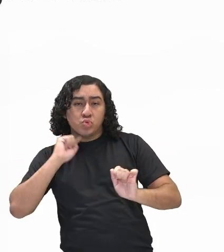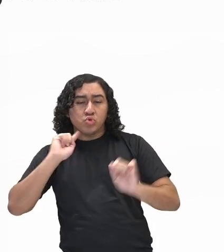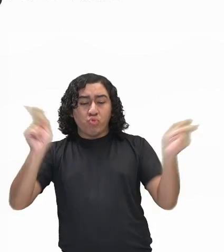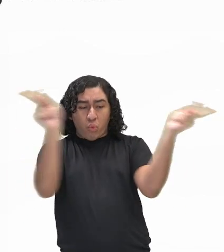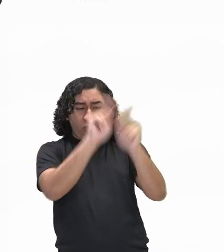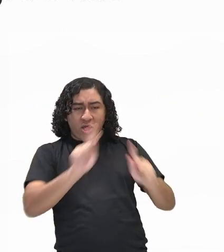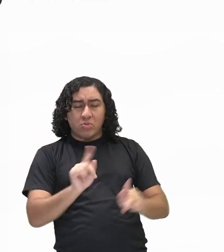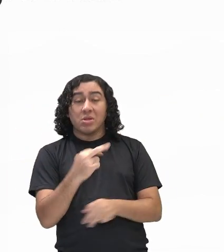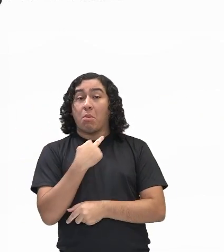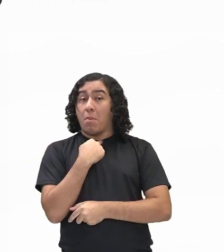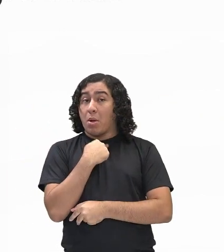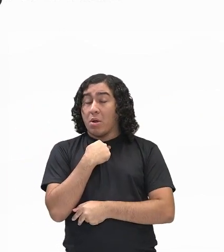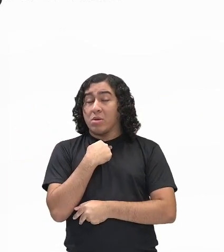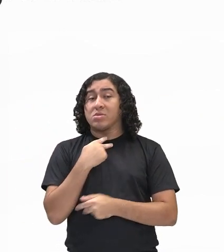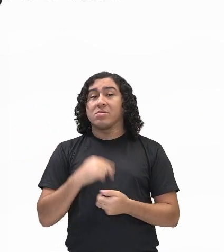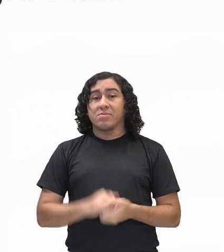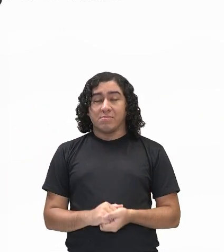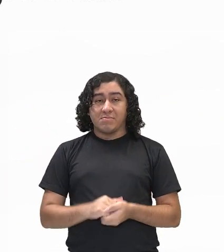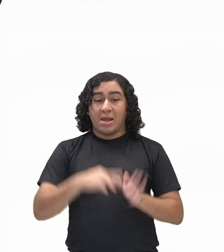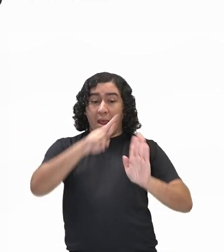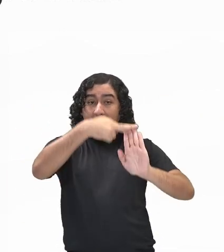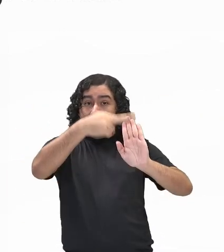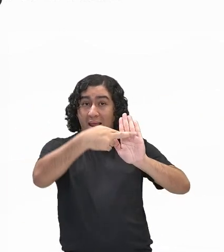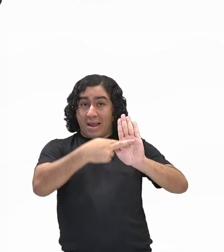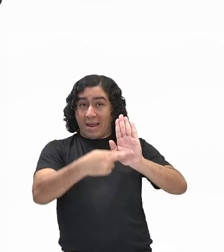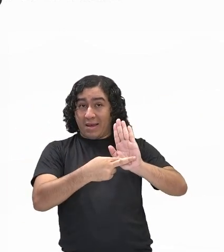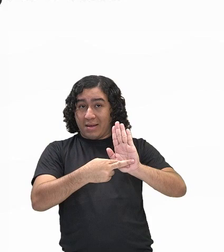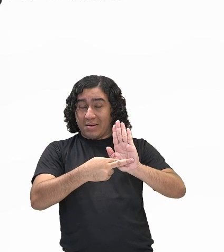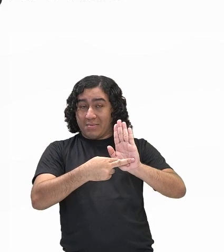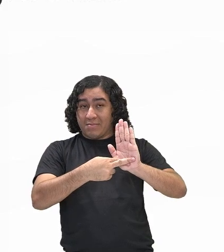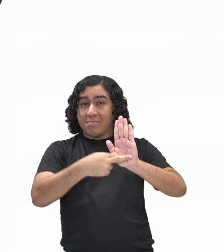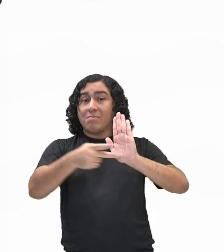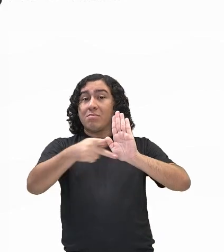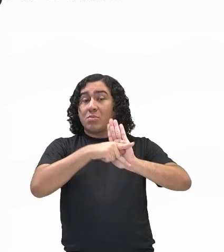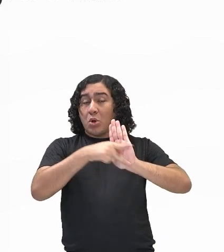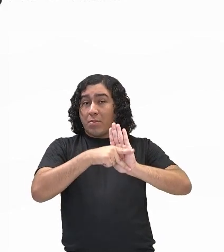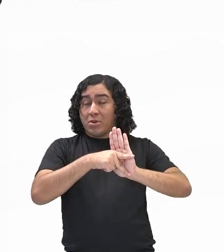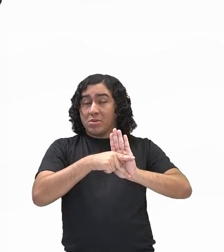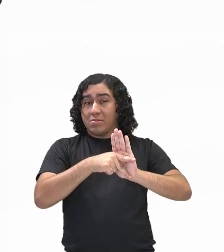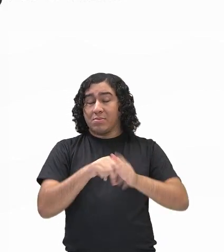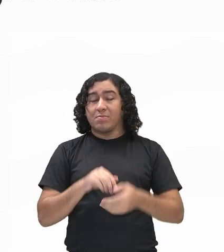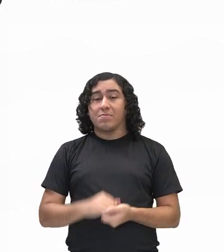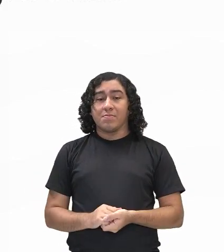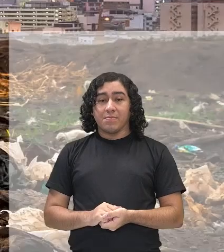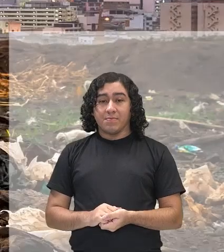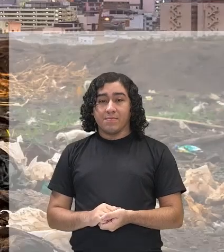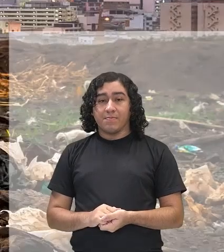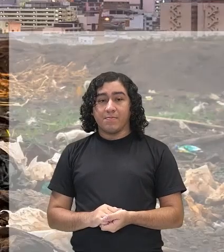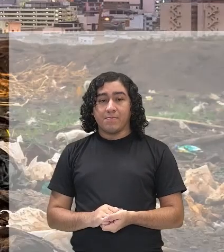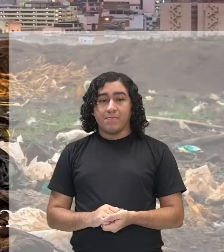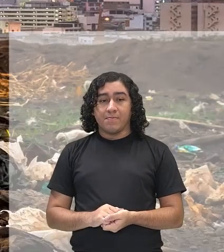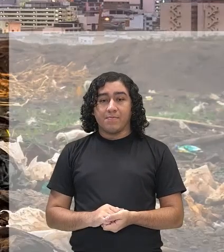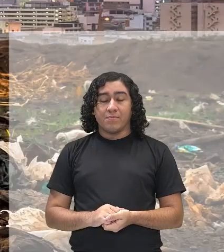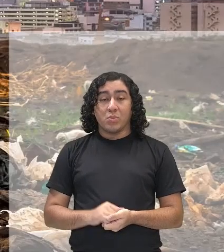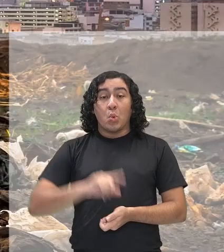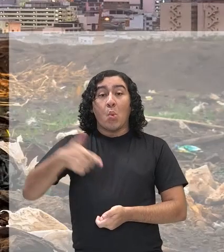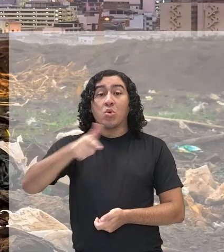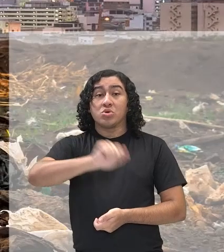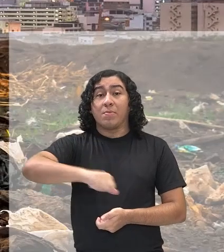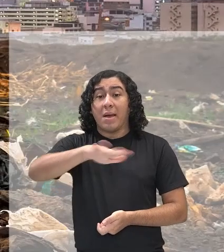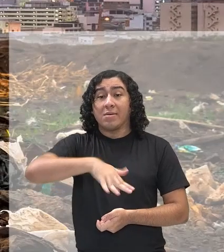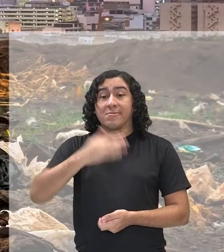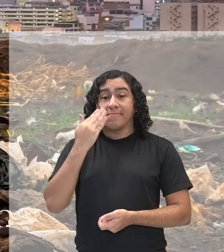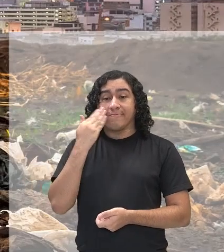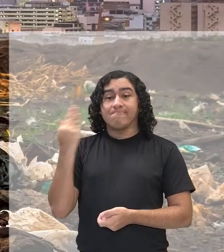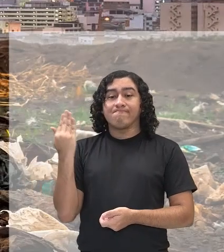valor, com base no que orienta o que deve ser. E aqui a gente vai para um outro ambiente, ó.